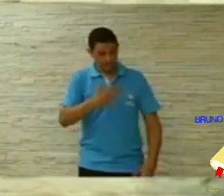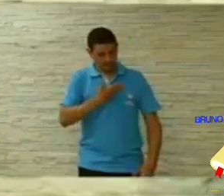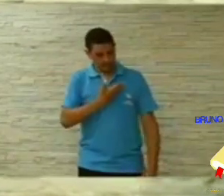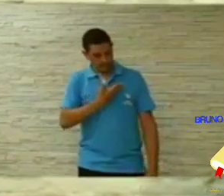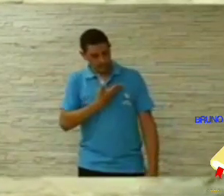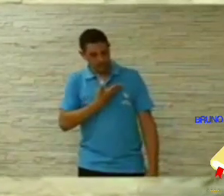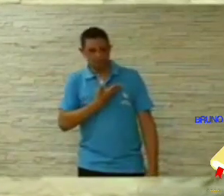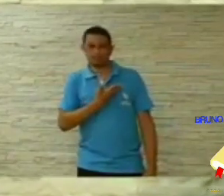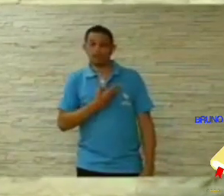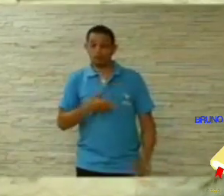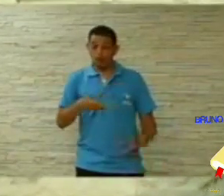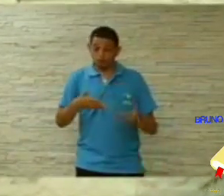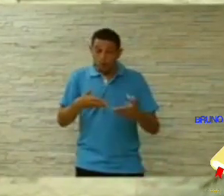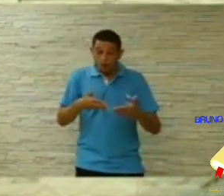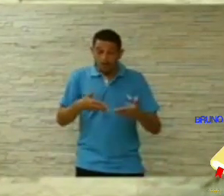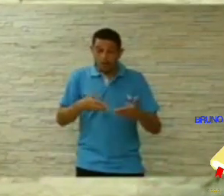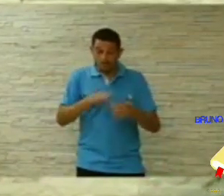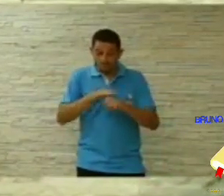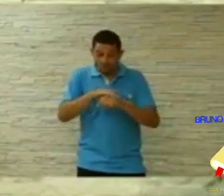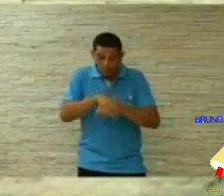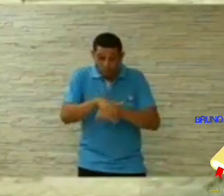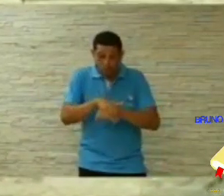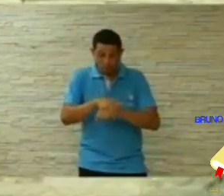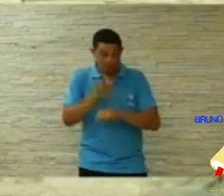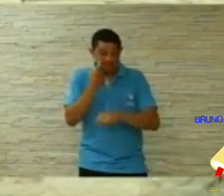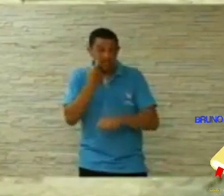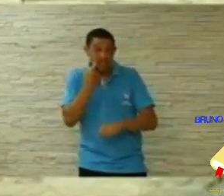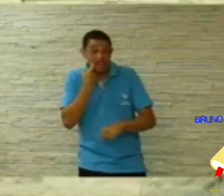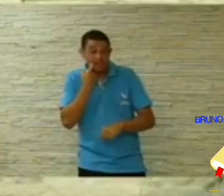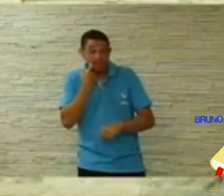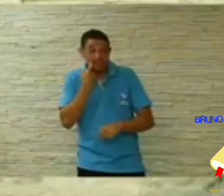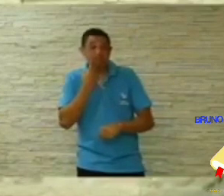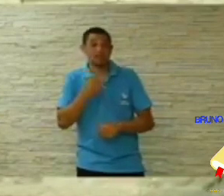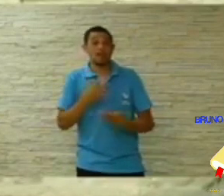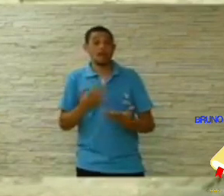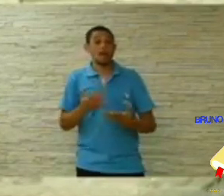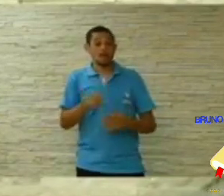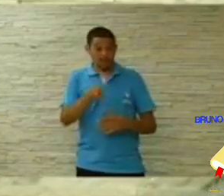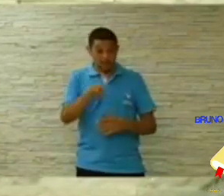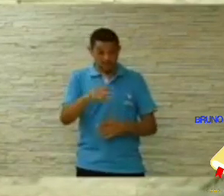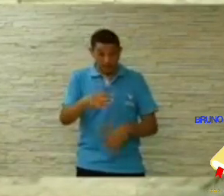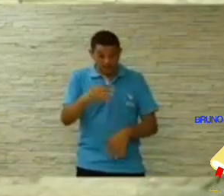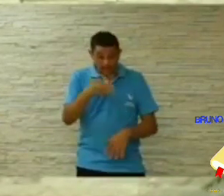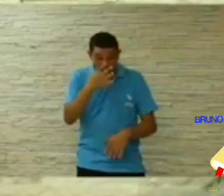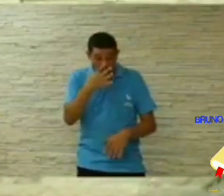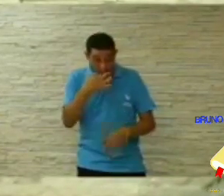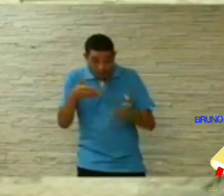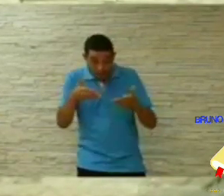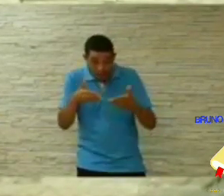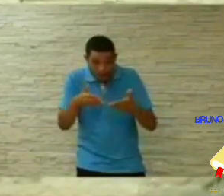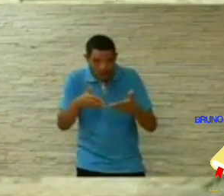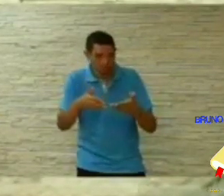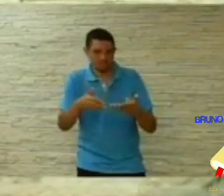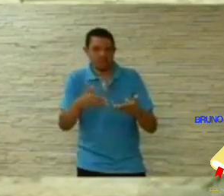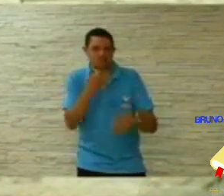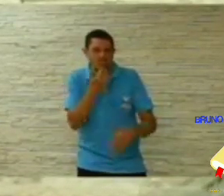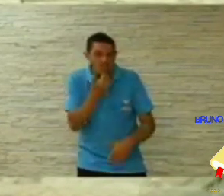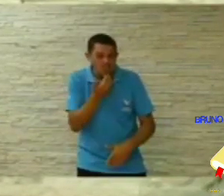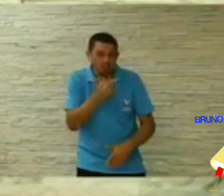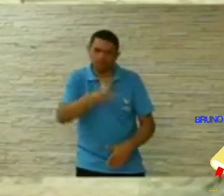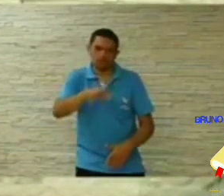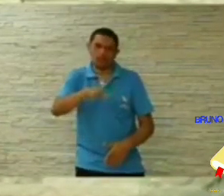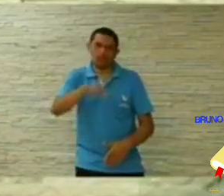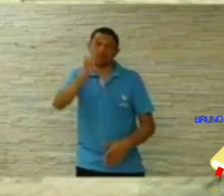nessa sexta-feira você não conectou-se nessa live à toa. Deus conduziu